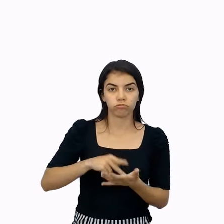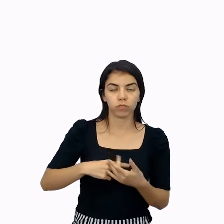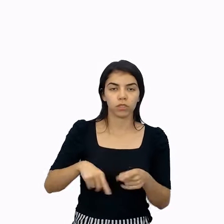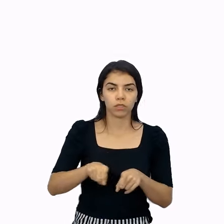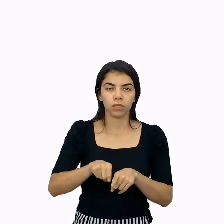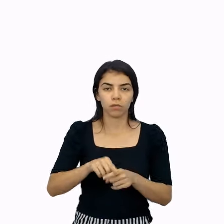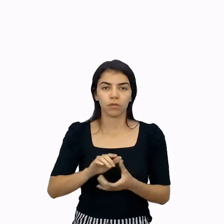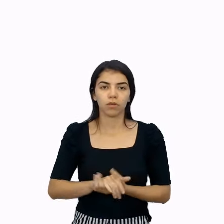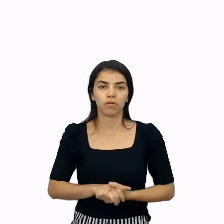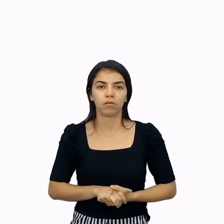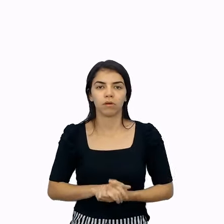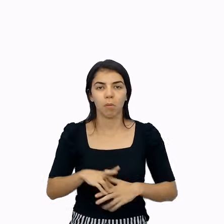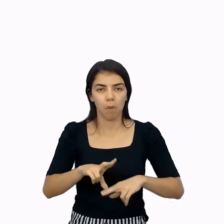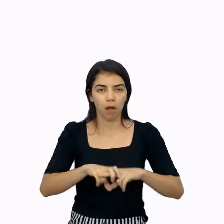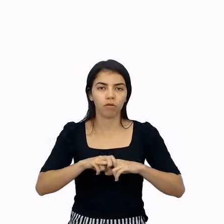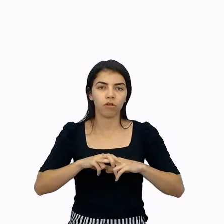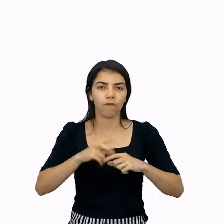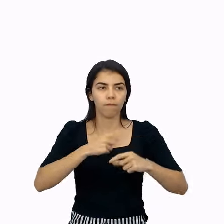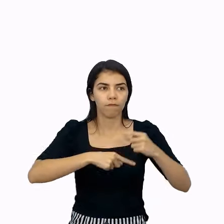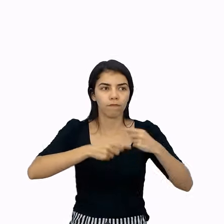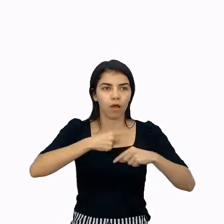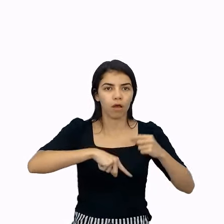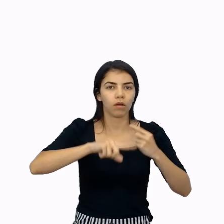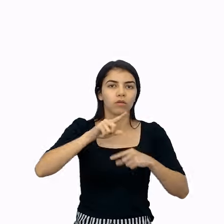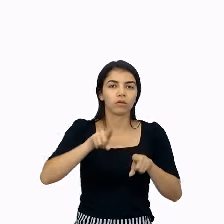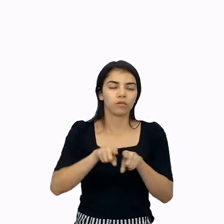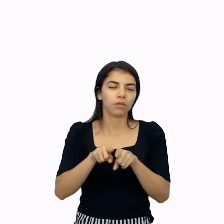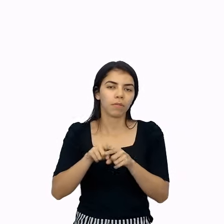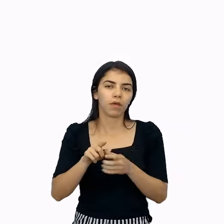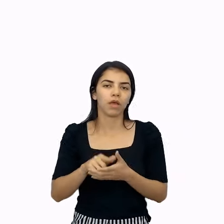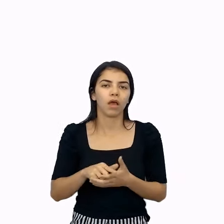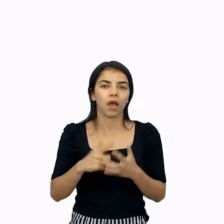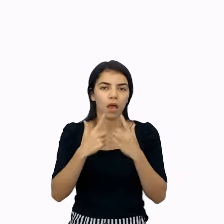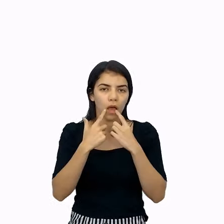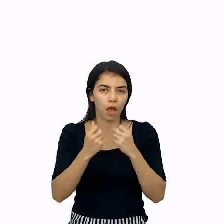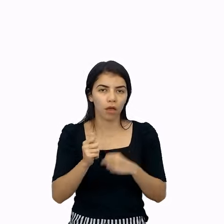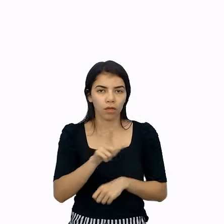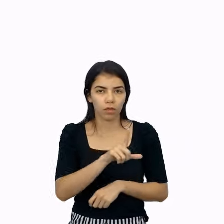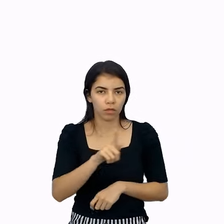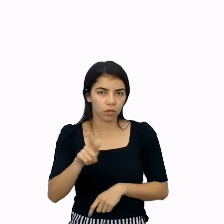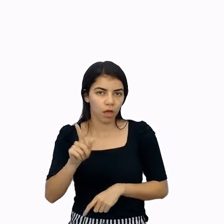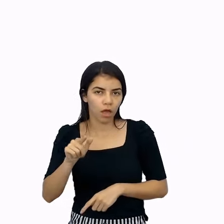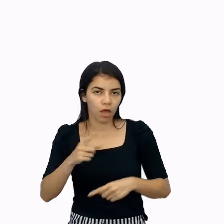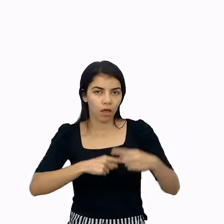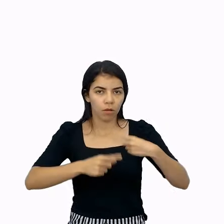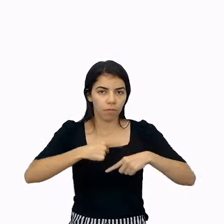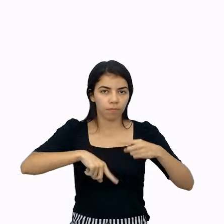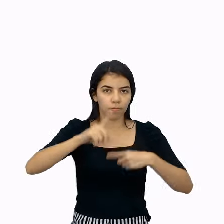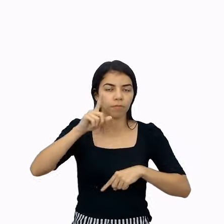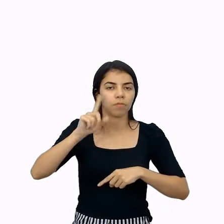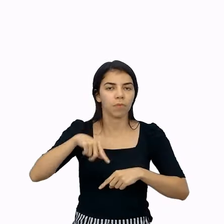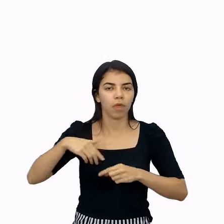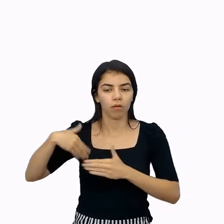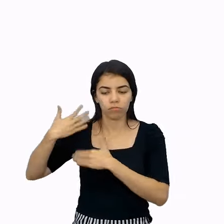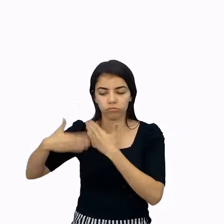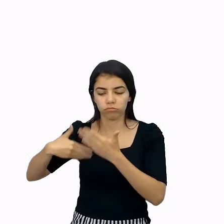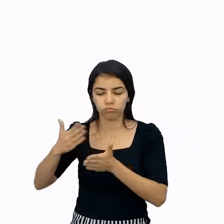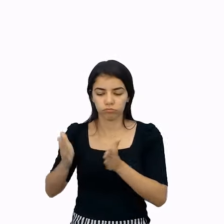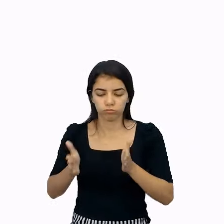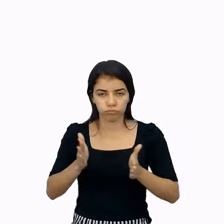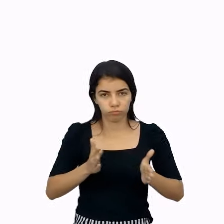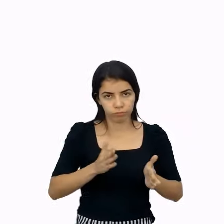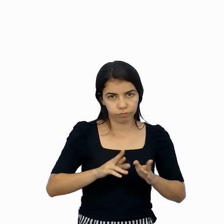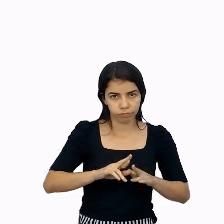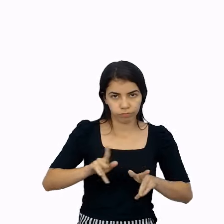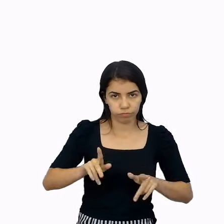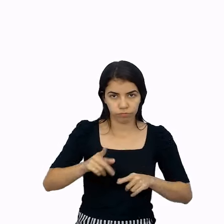ele vai evoluindo, a língua e a linguagem vão evoluindo com o passar dos anos.